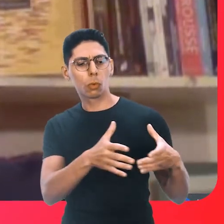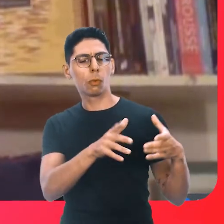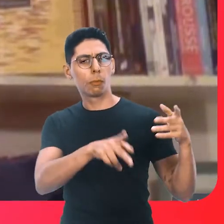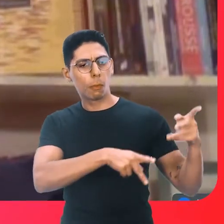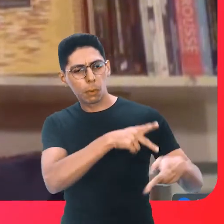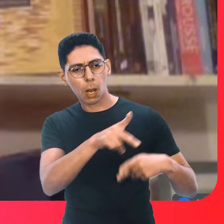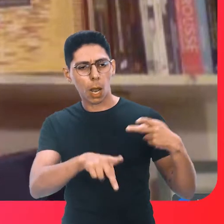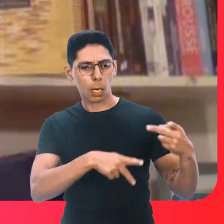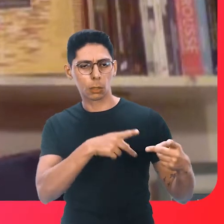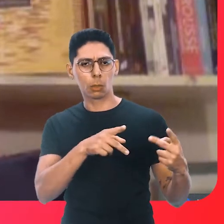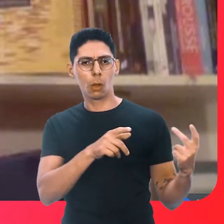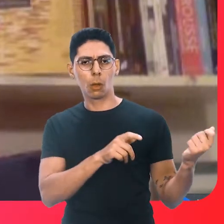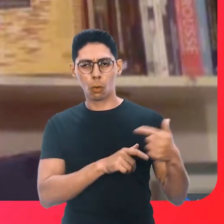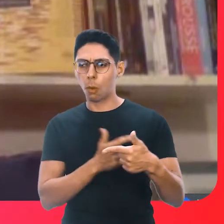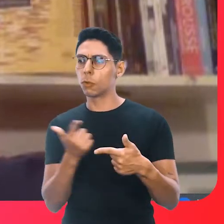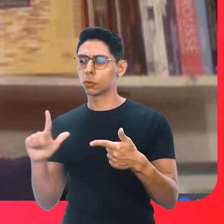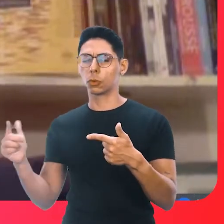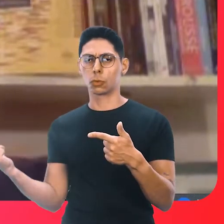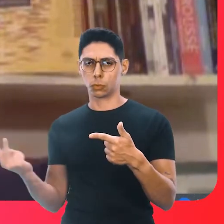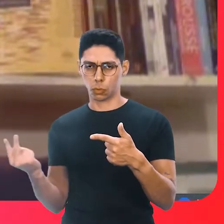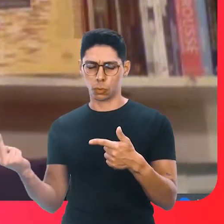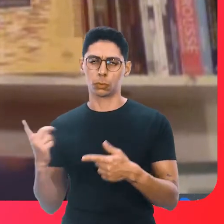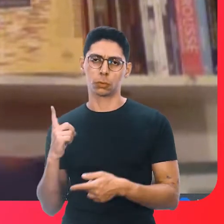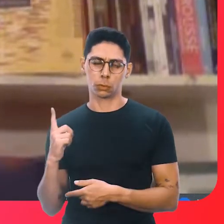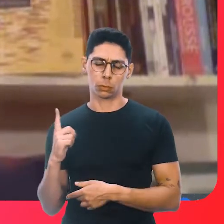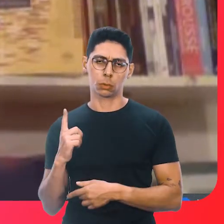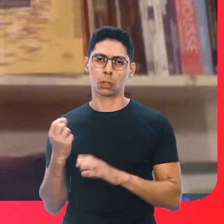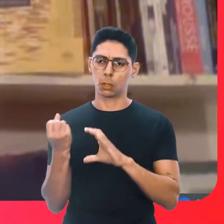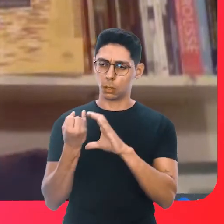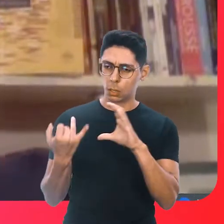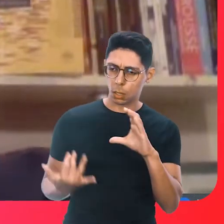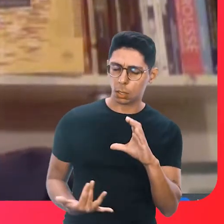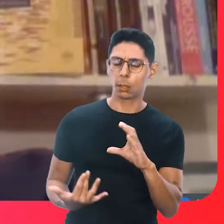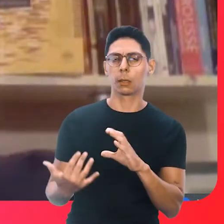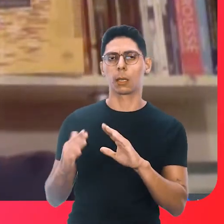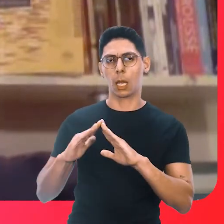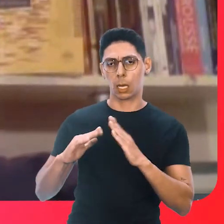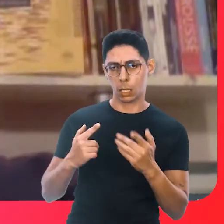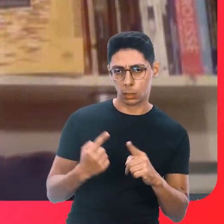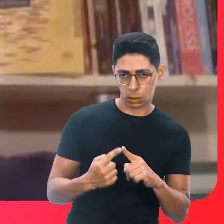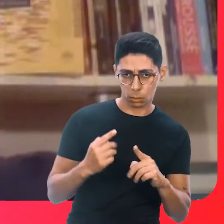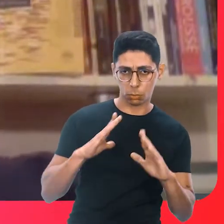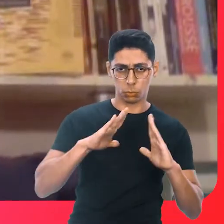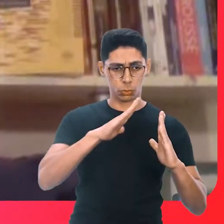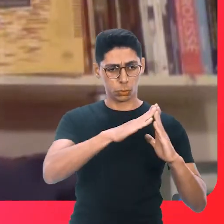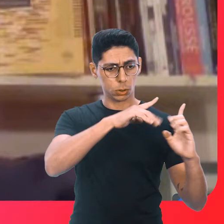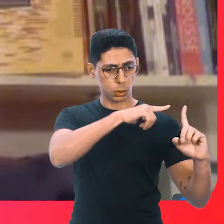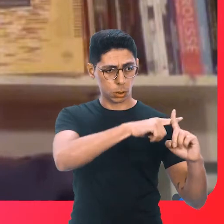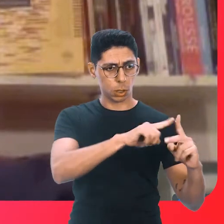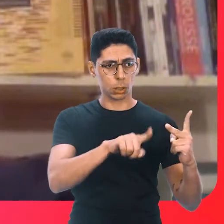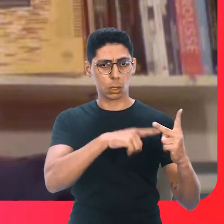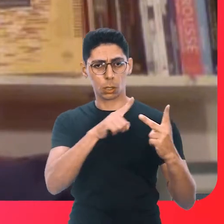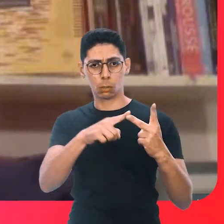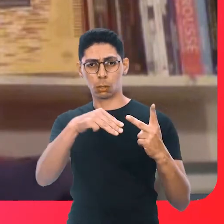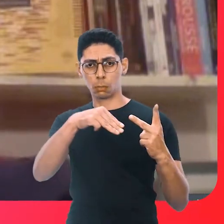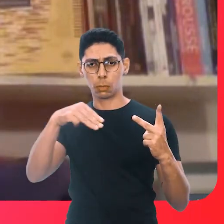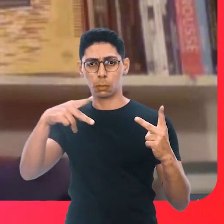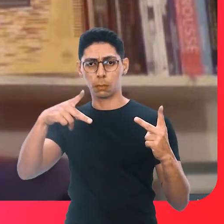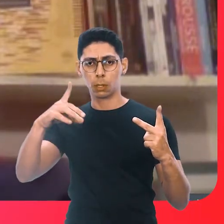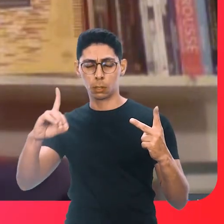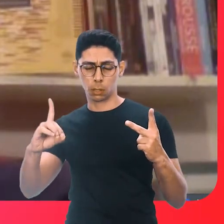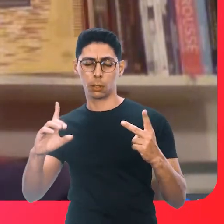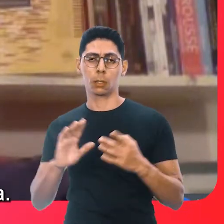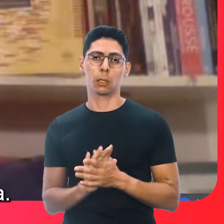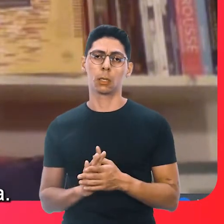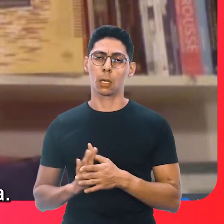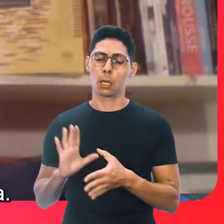movimentos tinham como característica, tanto a Fraternidade Cristã como o MDPD, que sempre foram